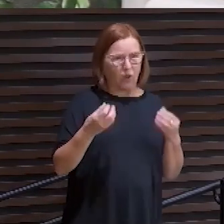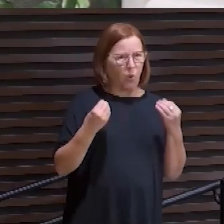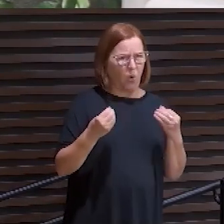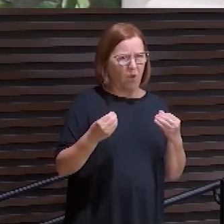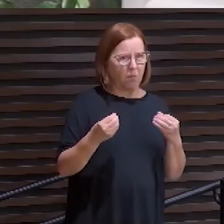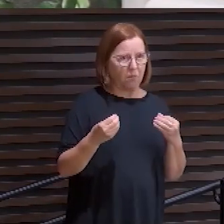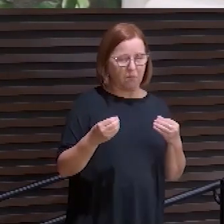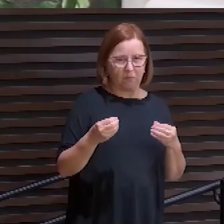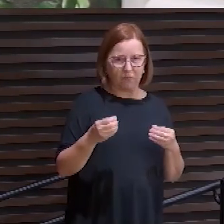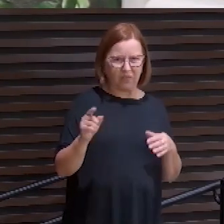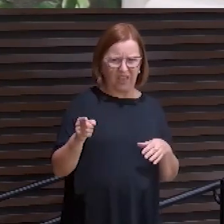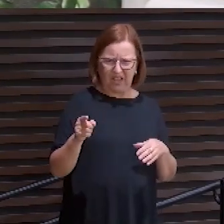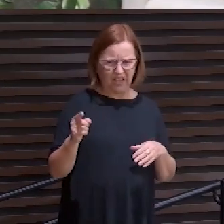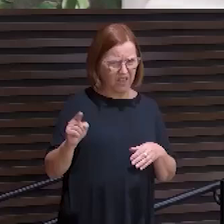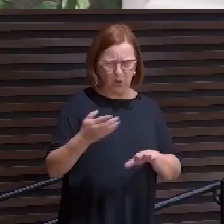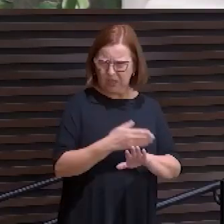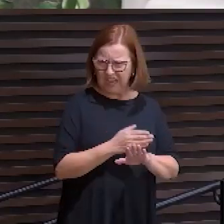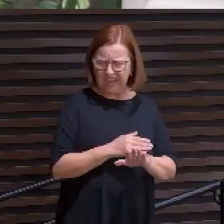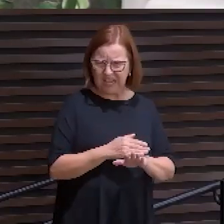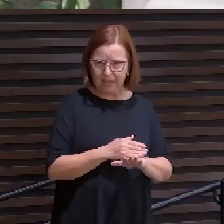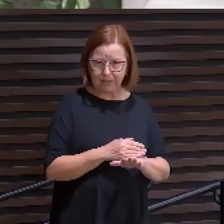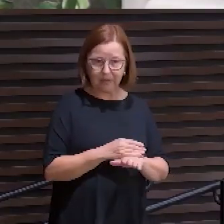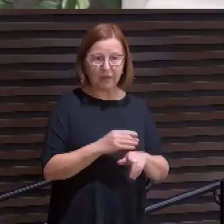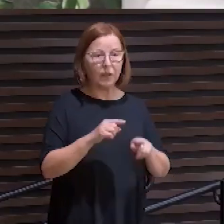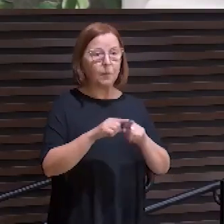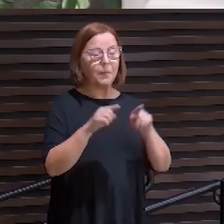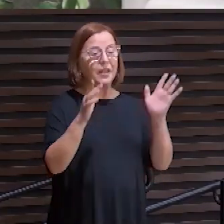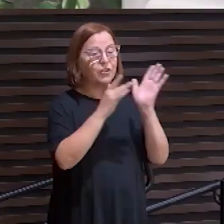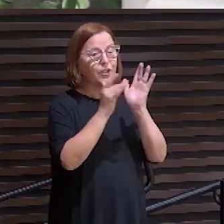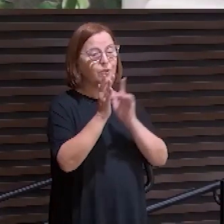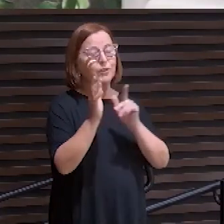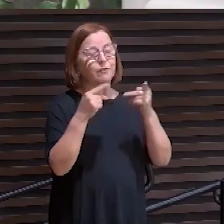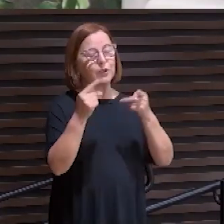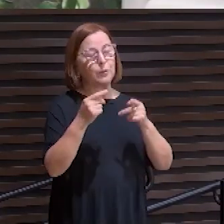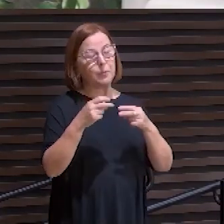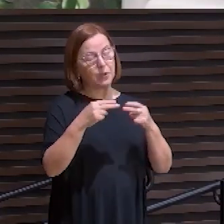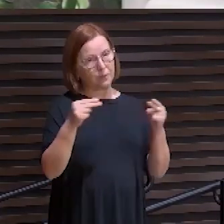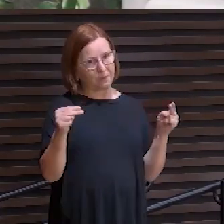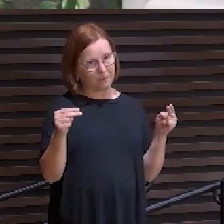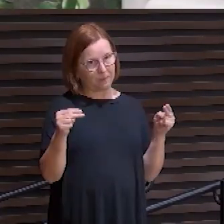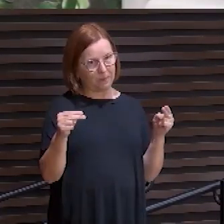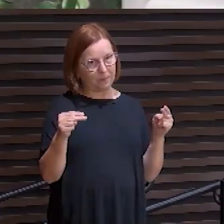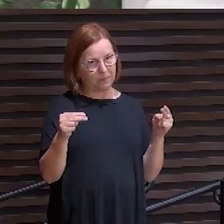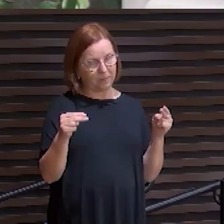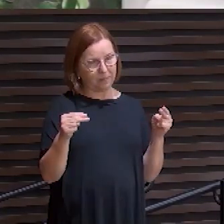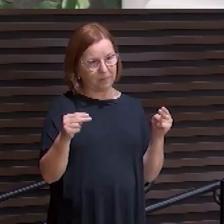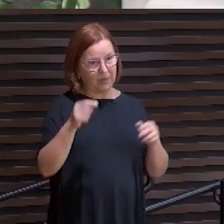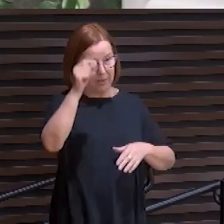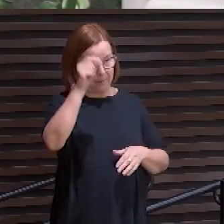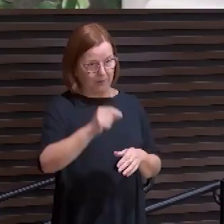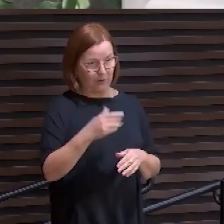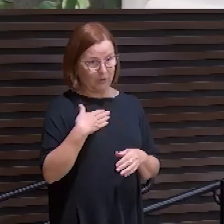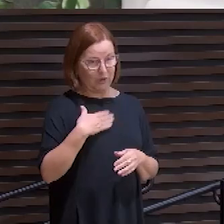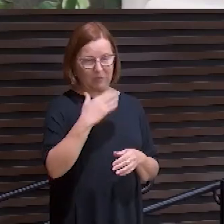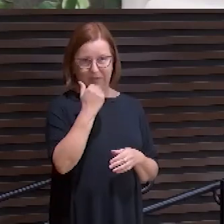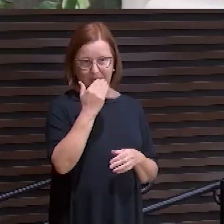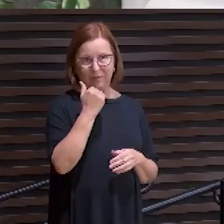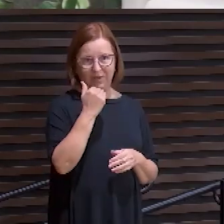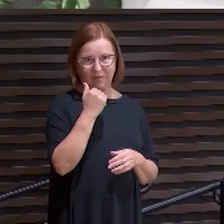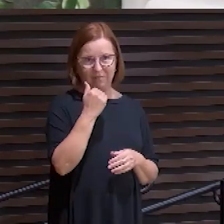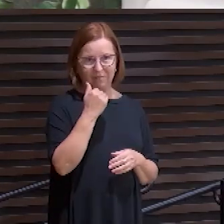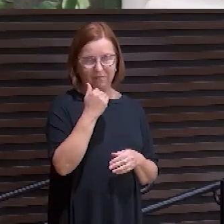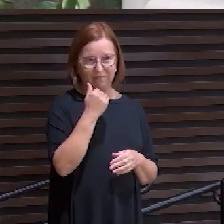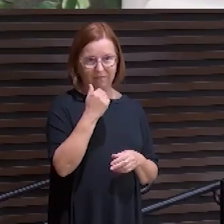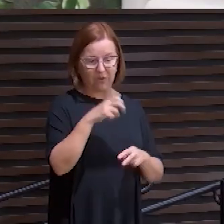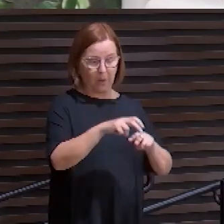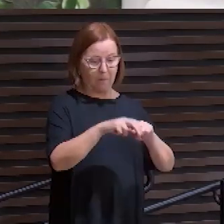foi treinada. Mas Jesus disse uma coisa: quem de mim se alimenta, por